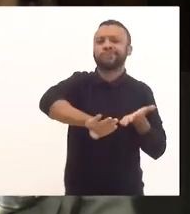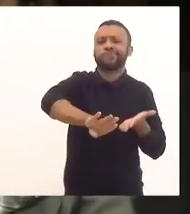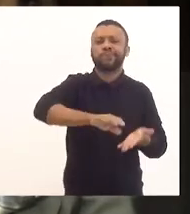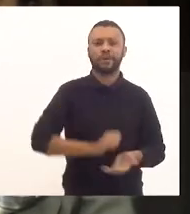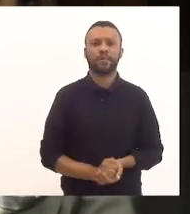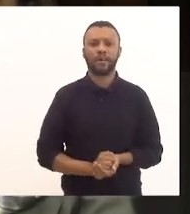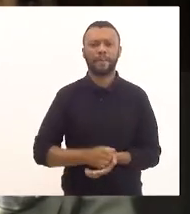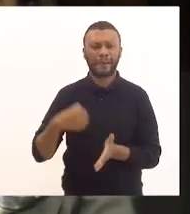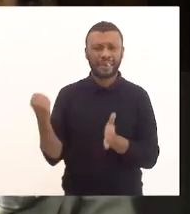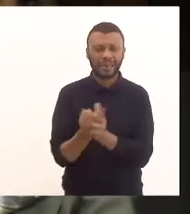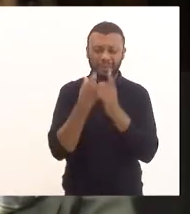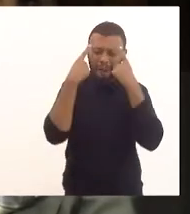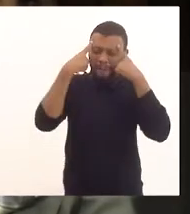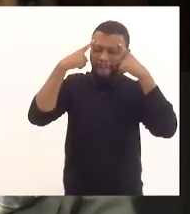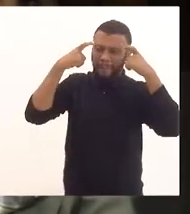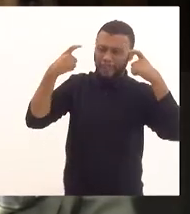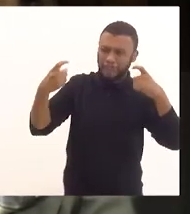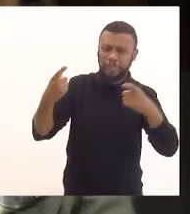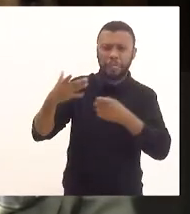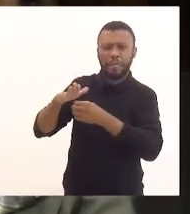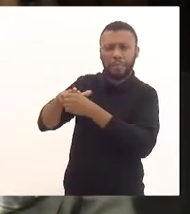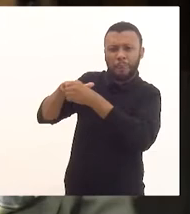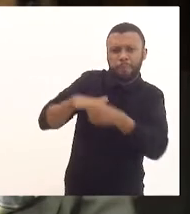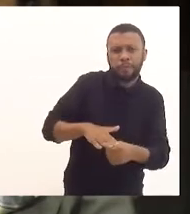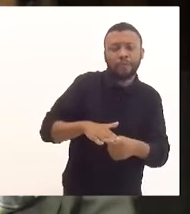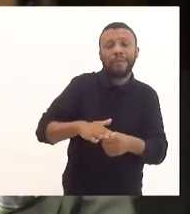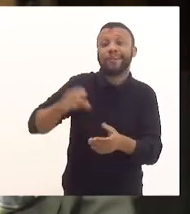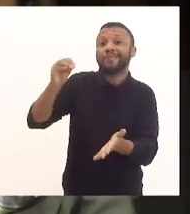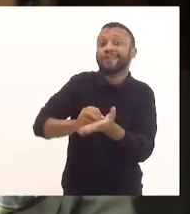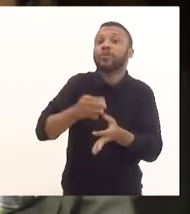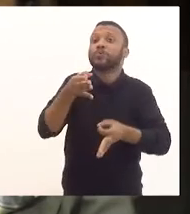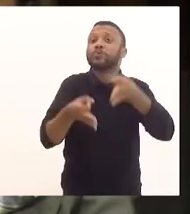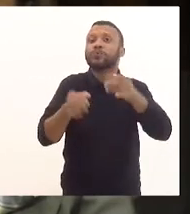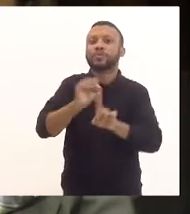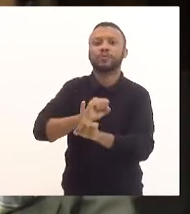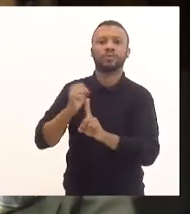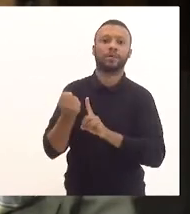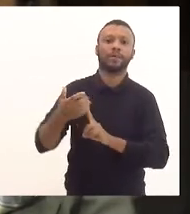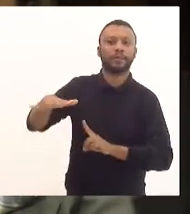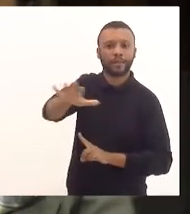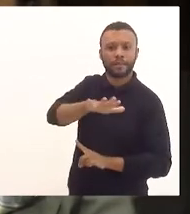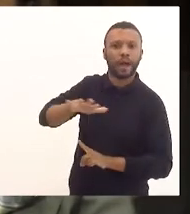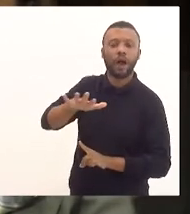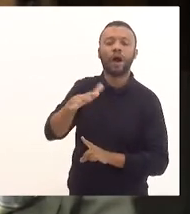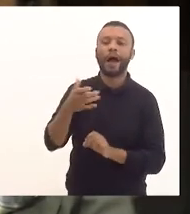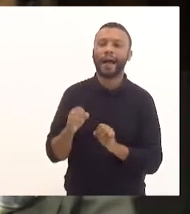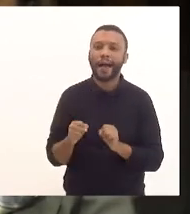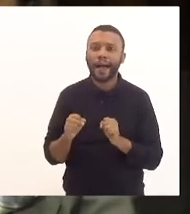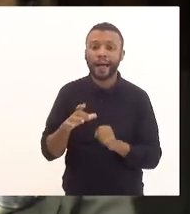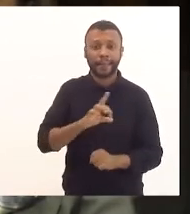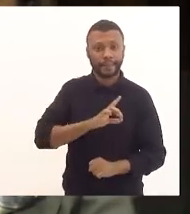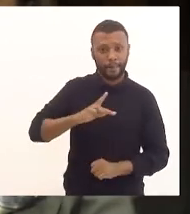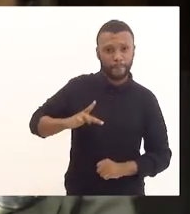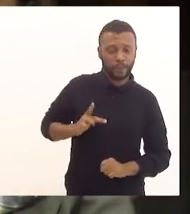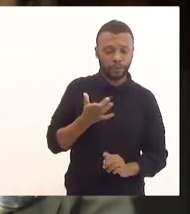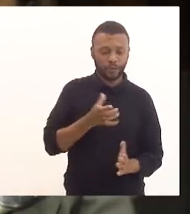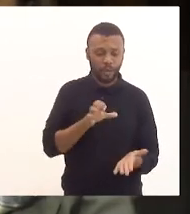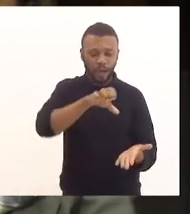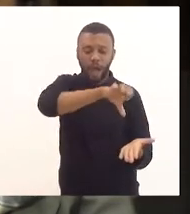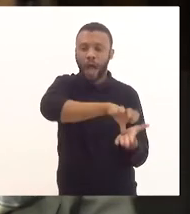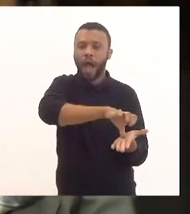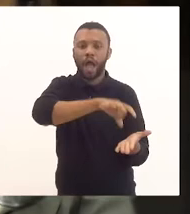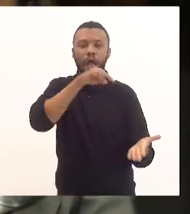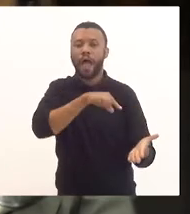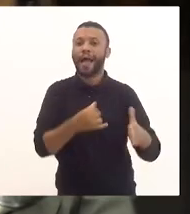marcado pela violência marcado pela injustiça social a defensoria é assim talvez a